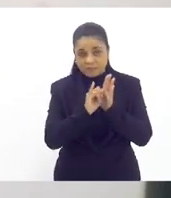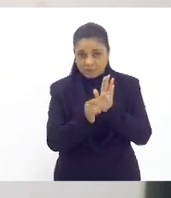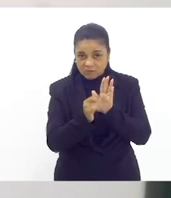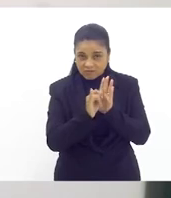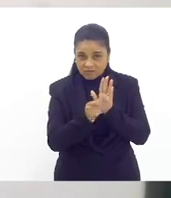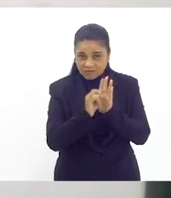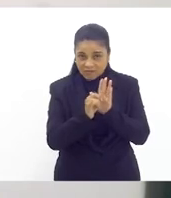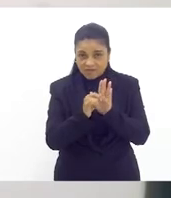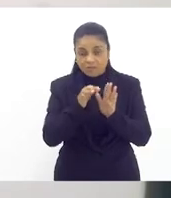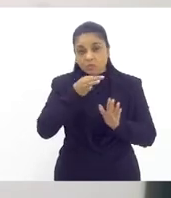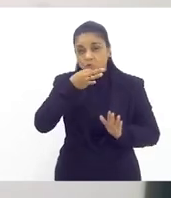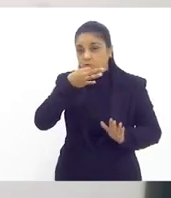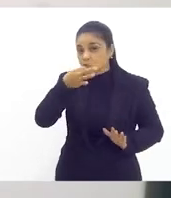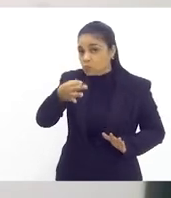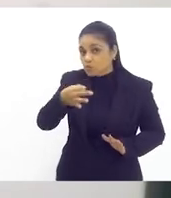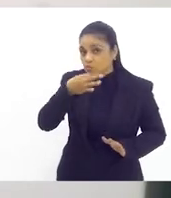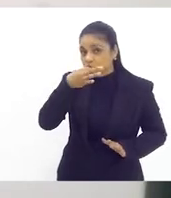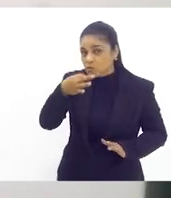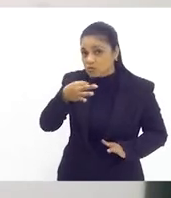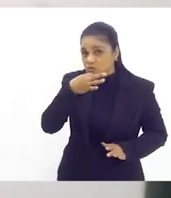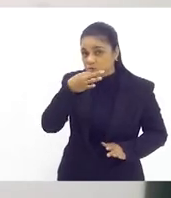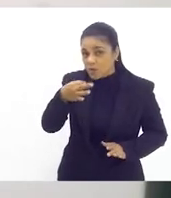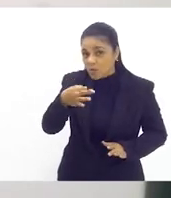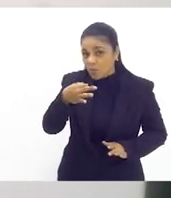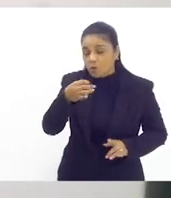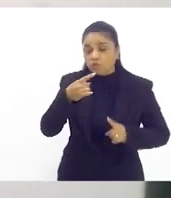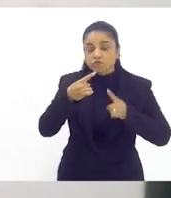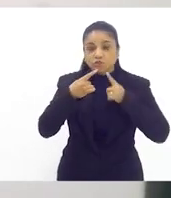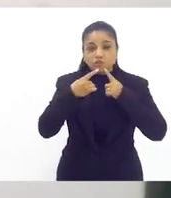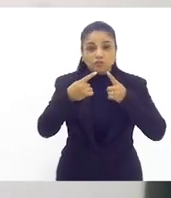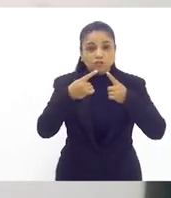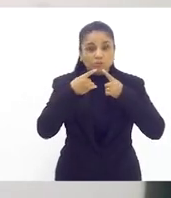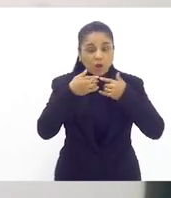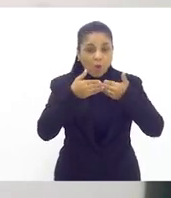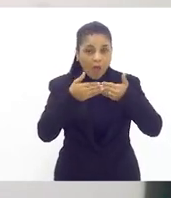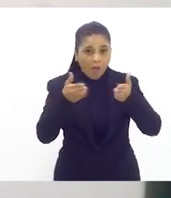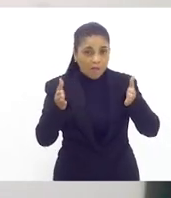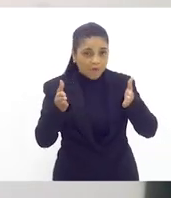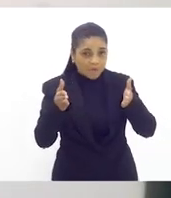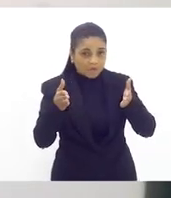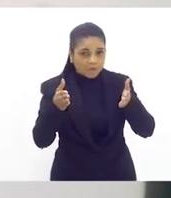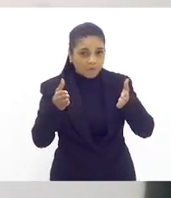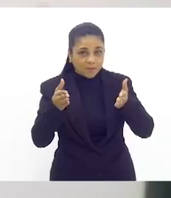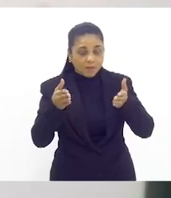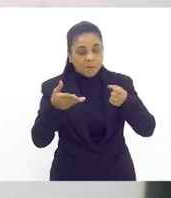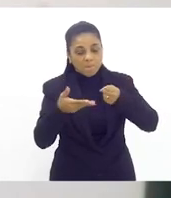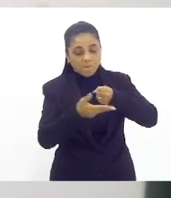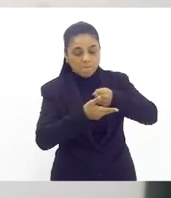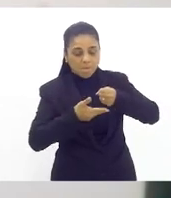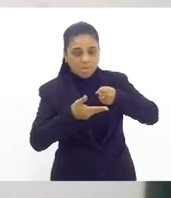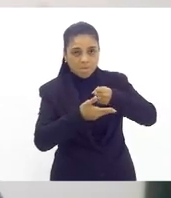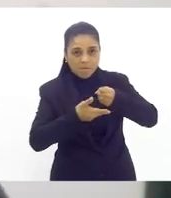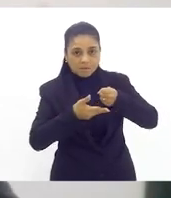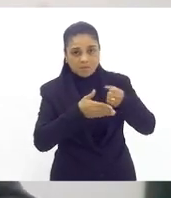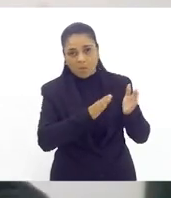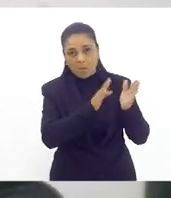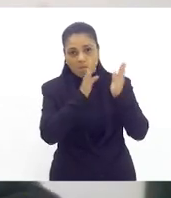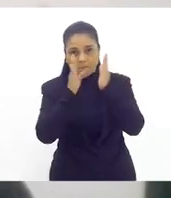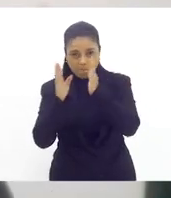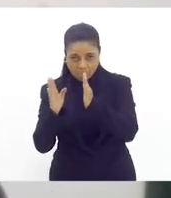a sugestão é que tenha um mínimo de diálogo aberto desde já para poder embasar o momento seguinte